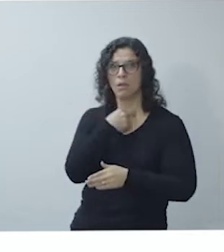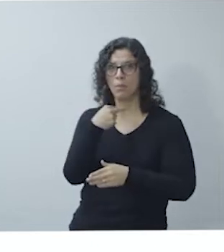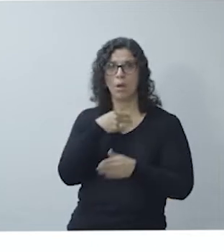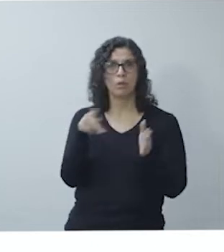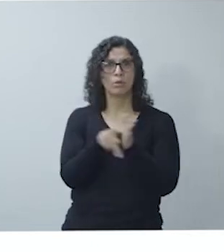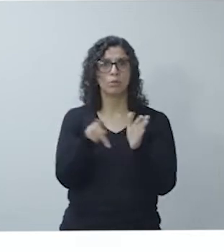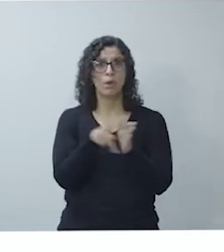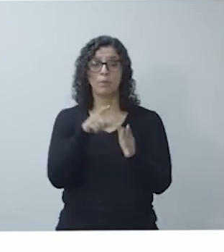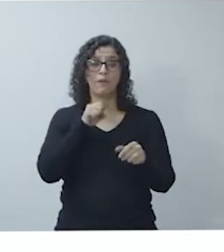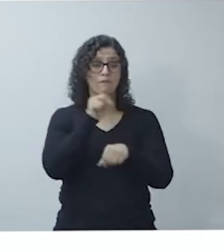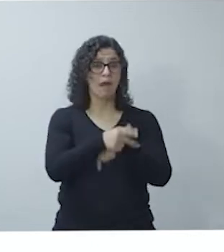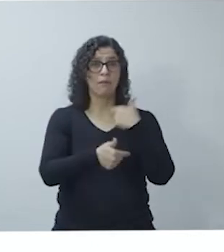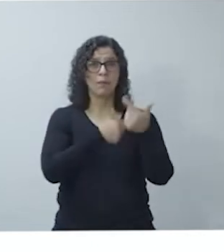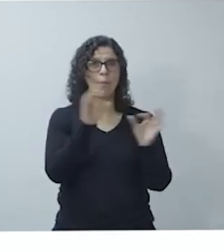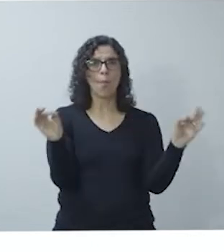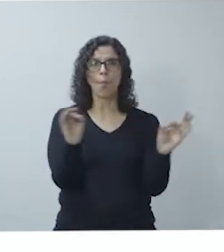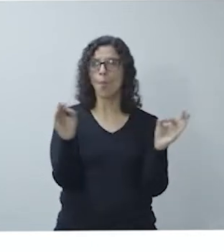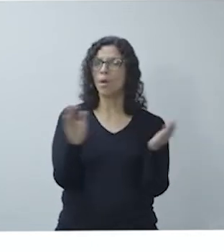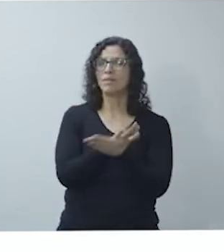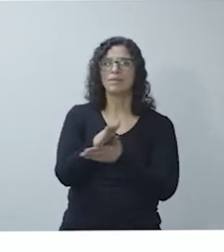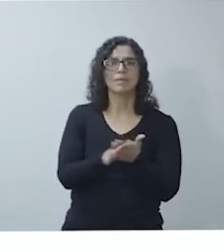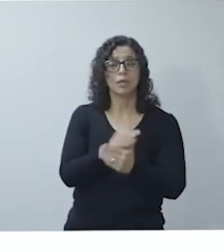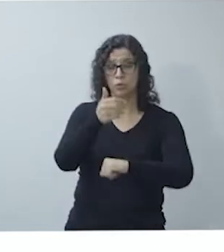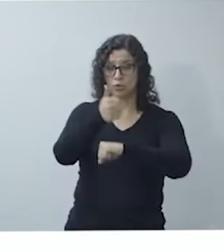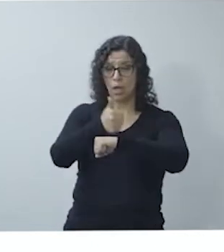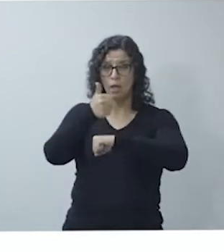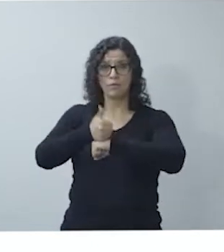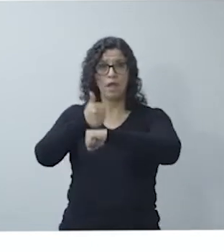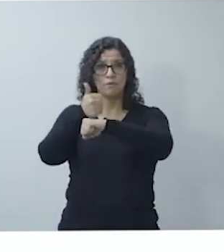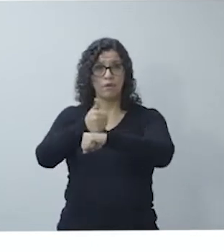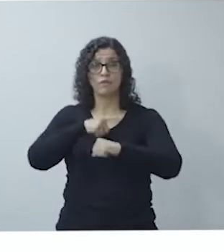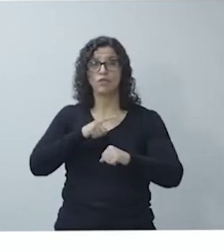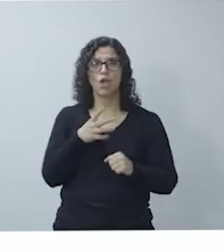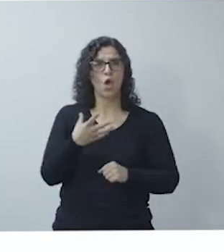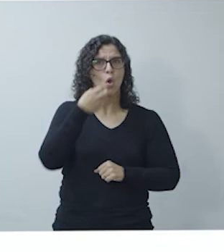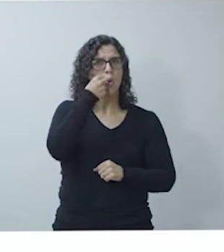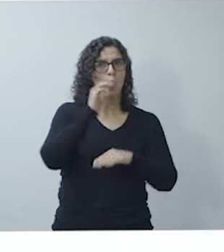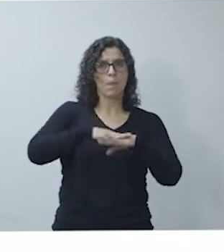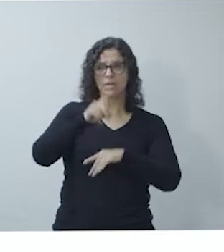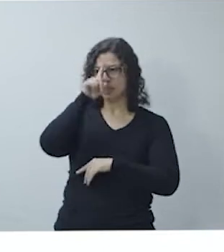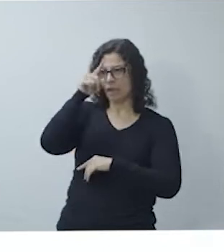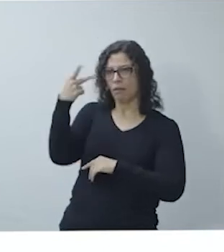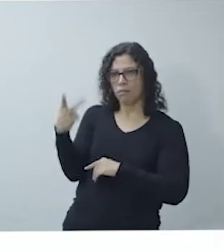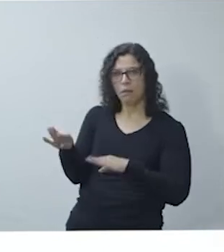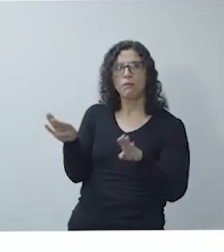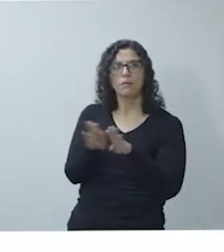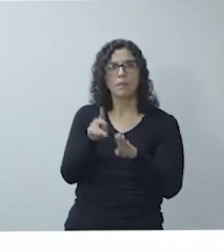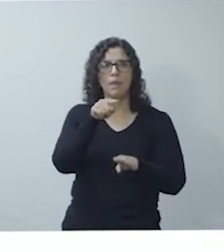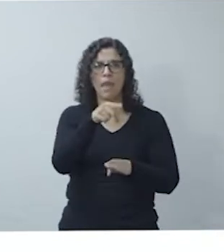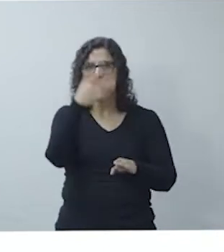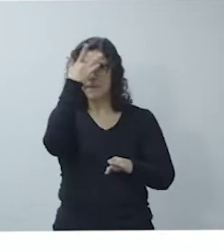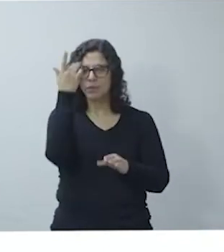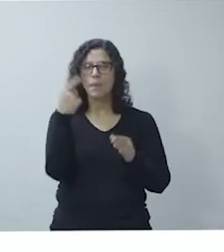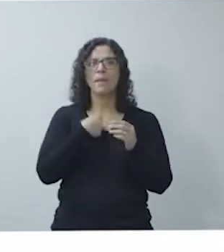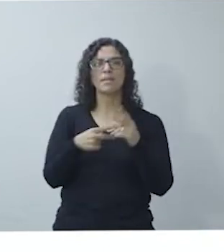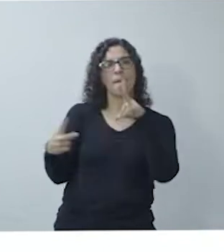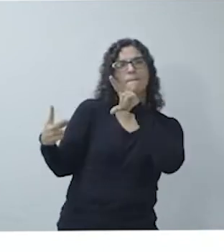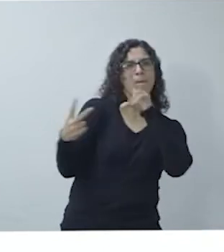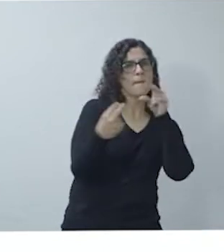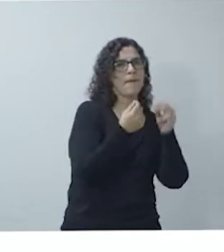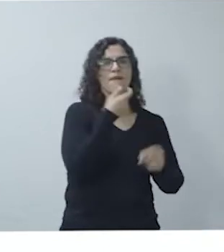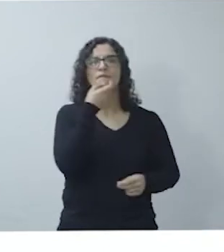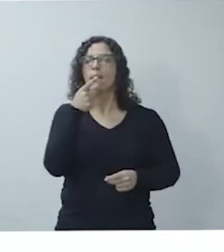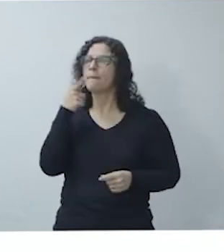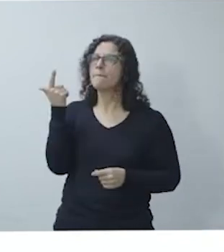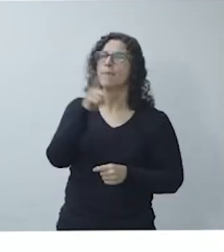breve obter emprego algum. Os patrões que mais tinham lucrado com as suas ideias eram os que mais falavam.